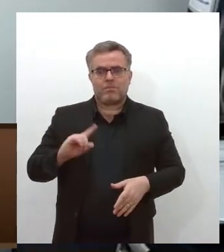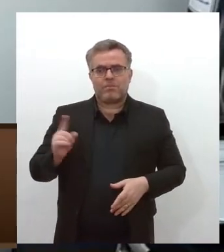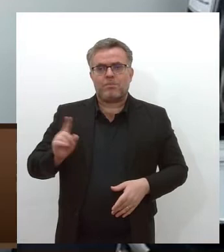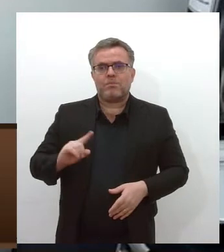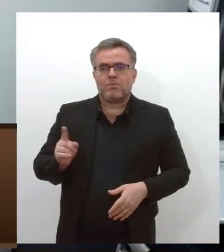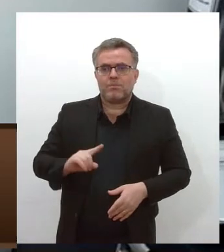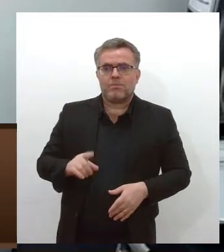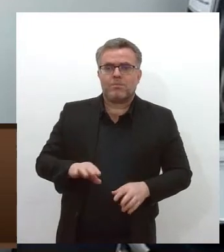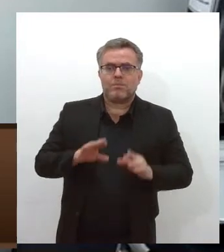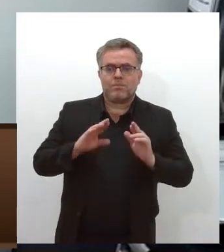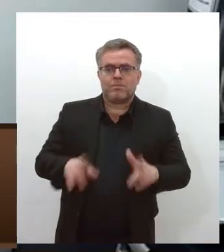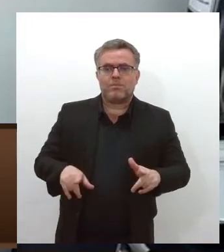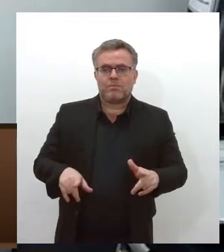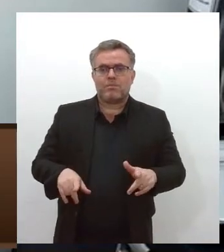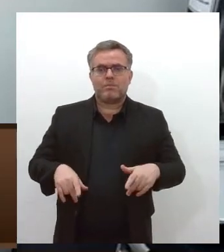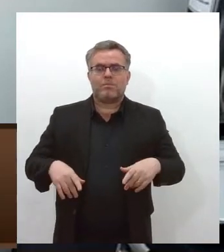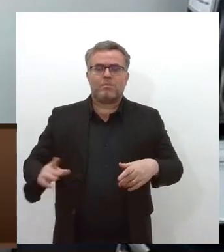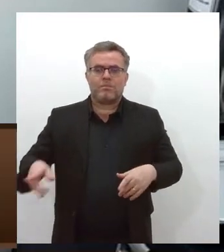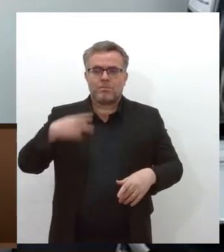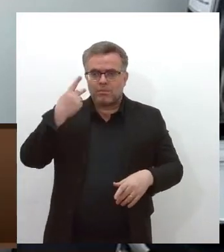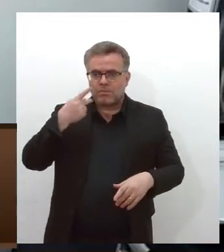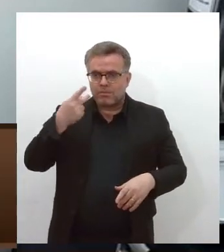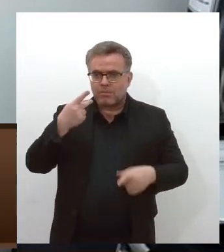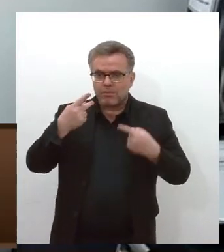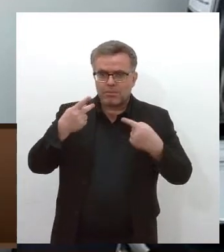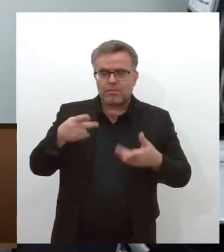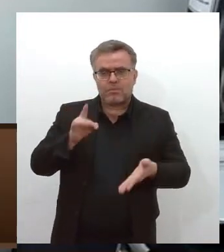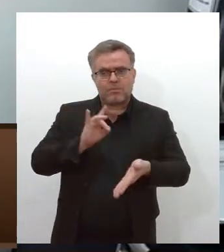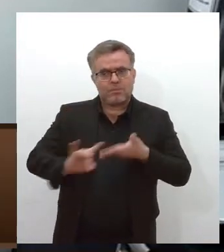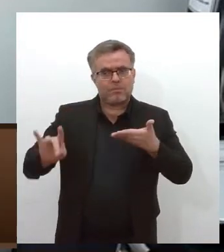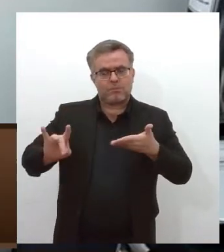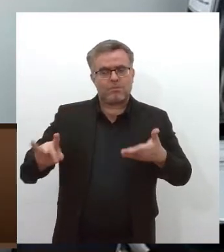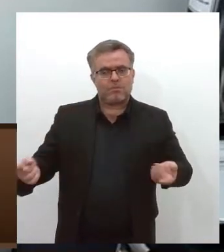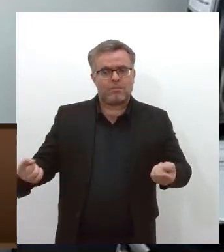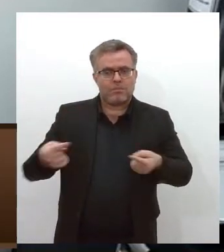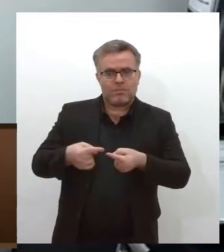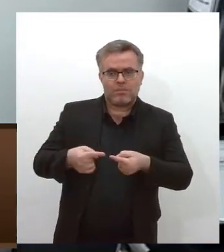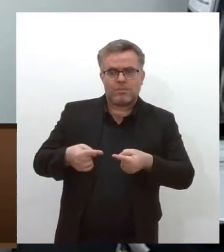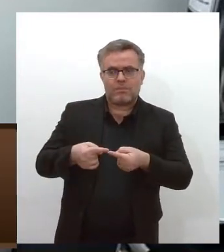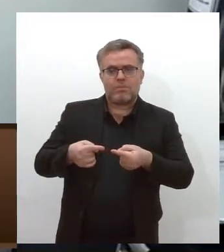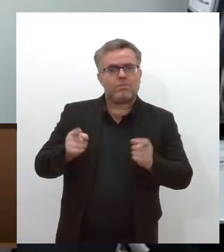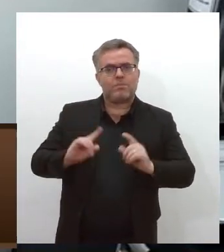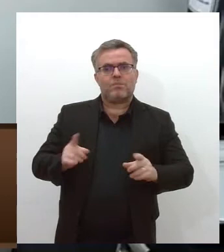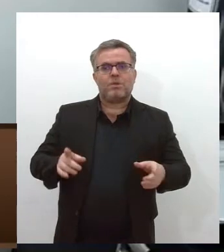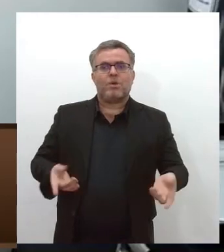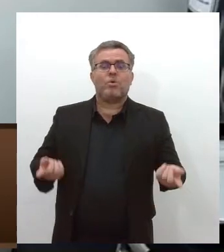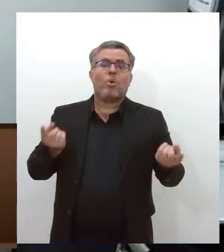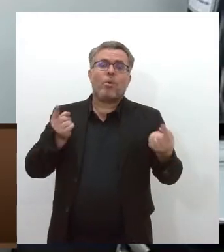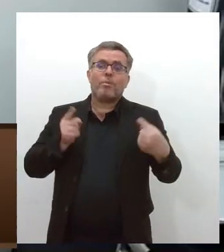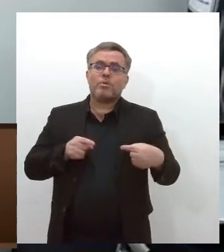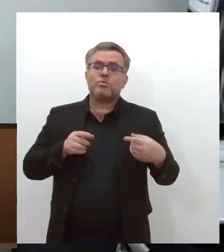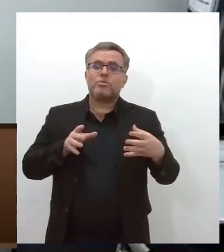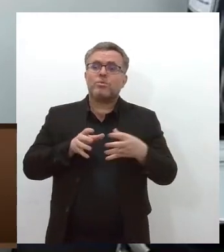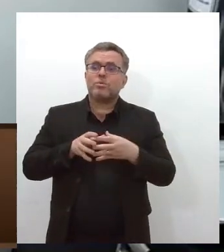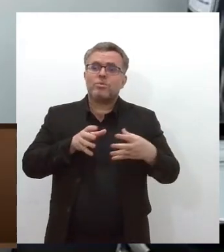A política não se faz com inimigos, a política se faz com opositores. Nós podemos ter